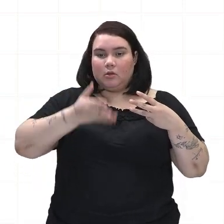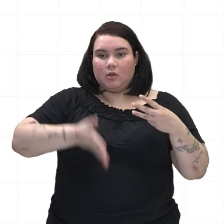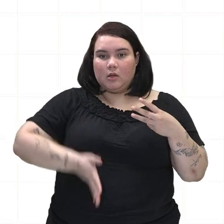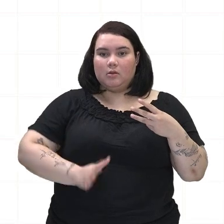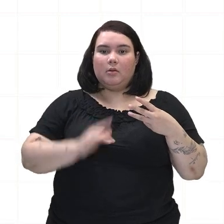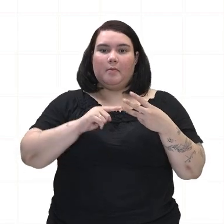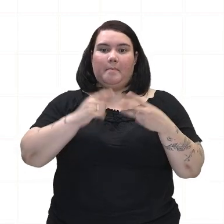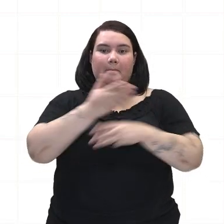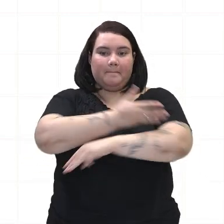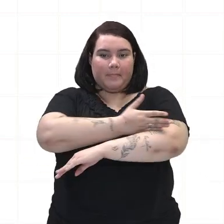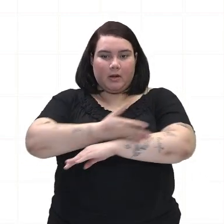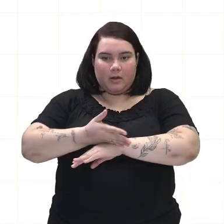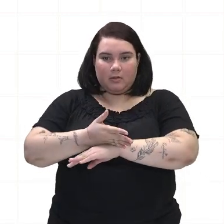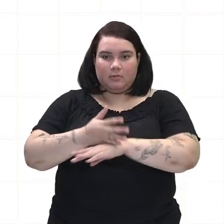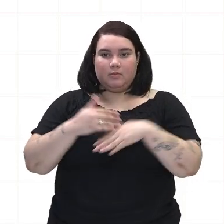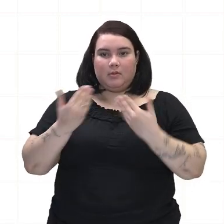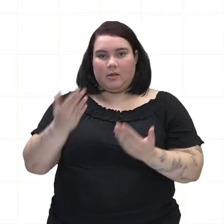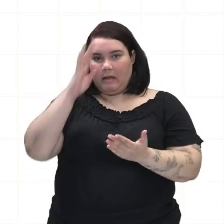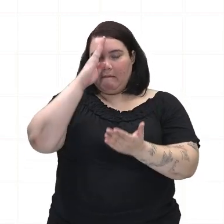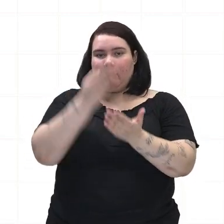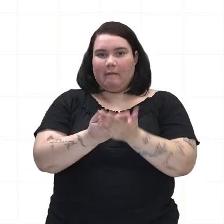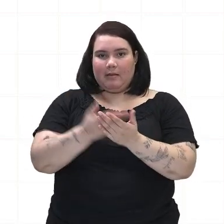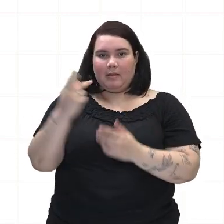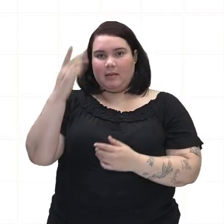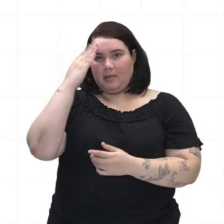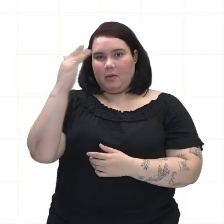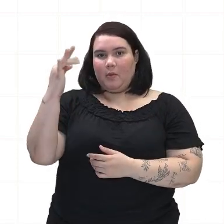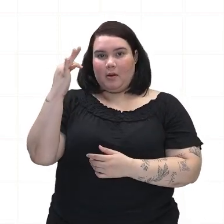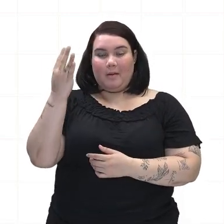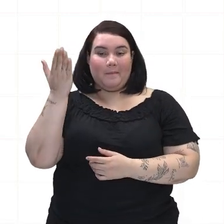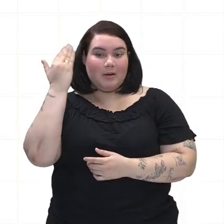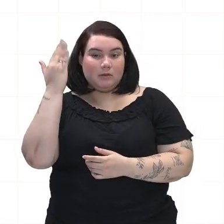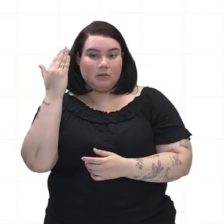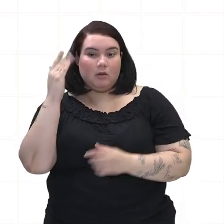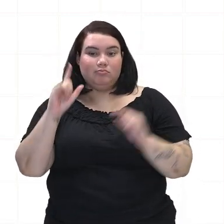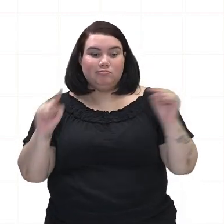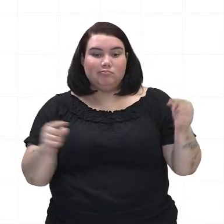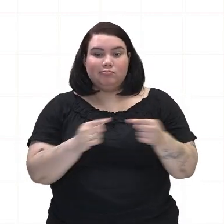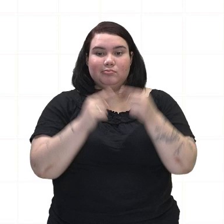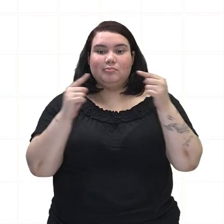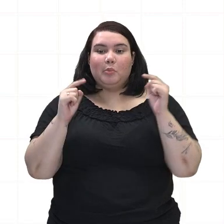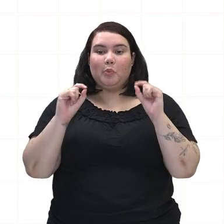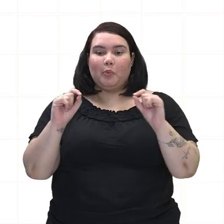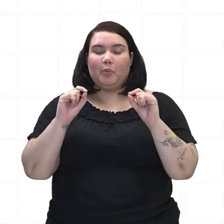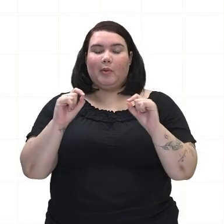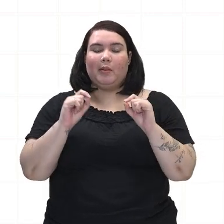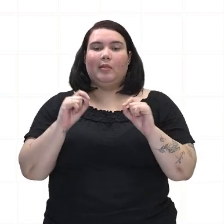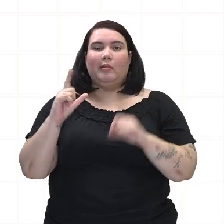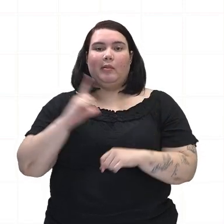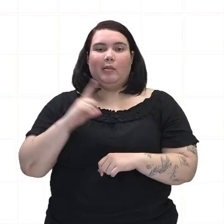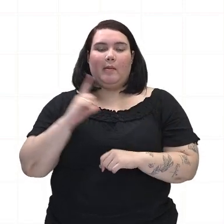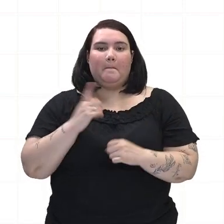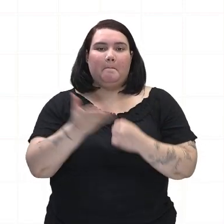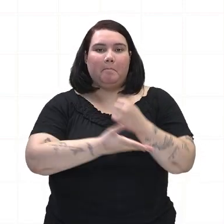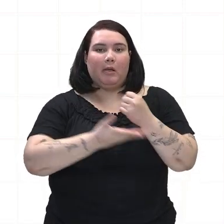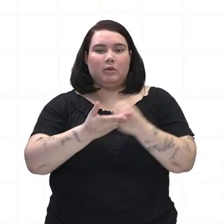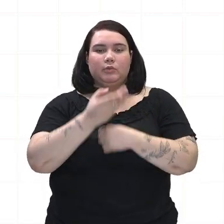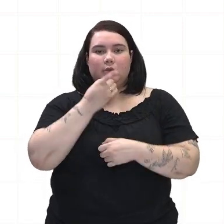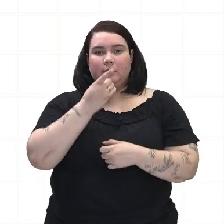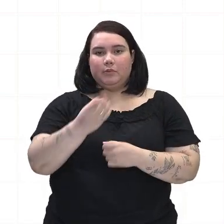já nasceria branca. Então eles acreditavam nessa teoria, baseada em quê? No darwinismo social. Então